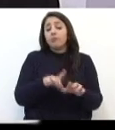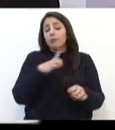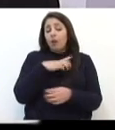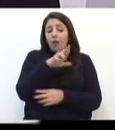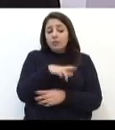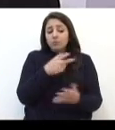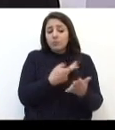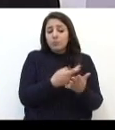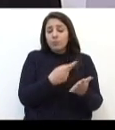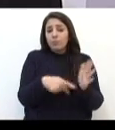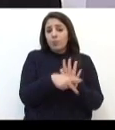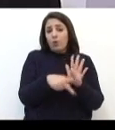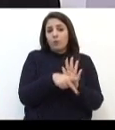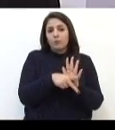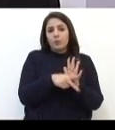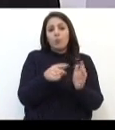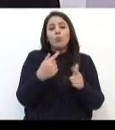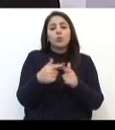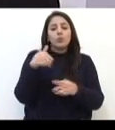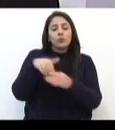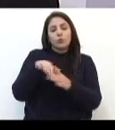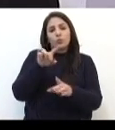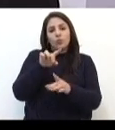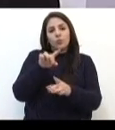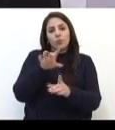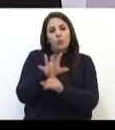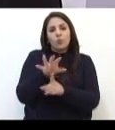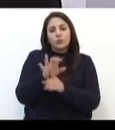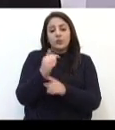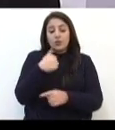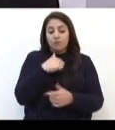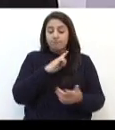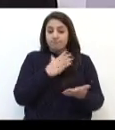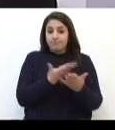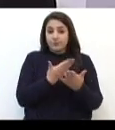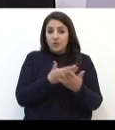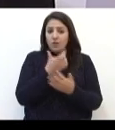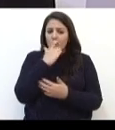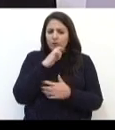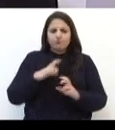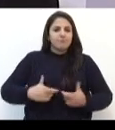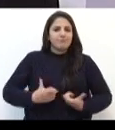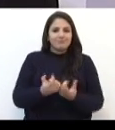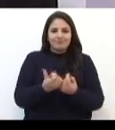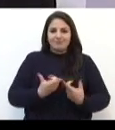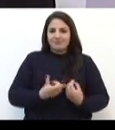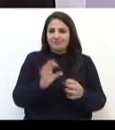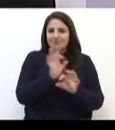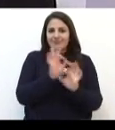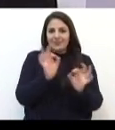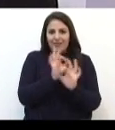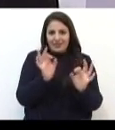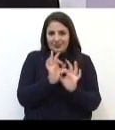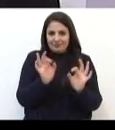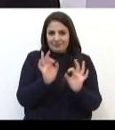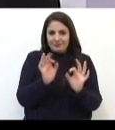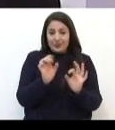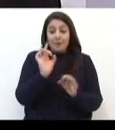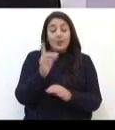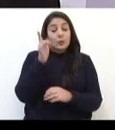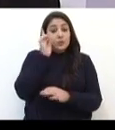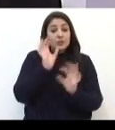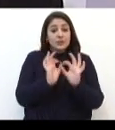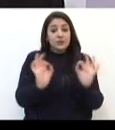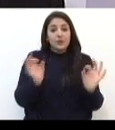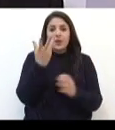mas eu tenho estudos e eu acho que não se gasta praticamente nada para se salvar, não